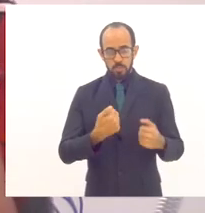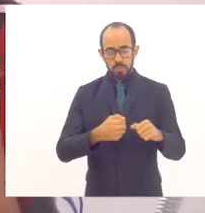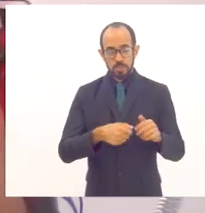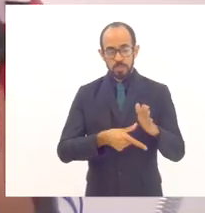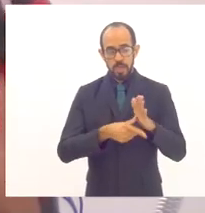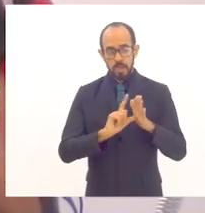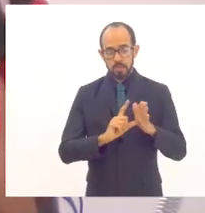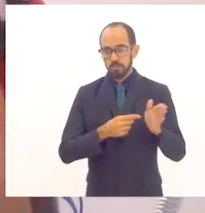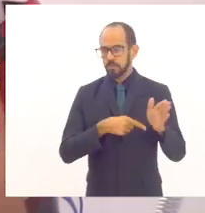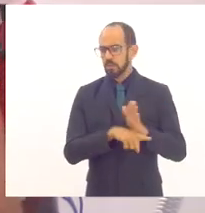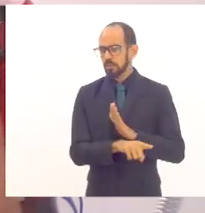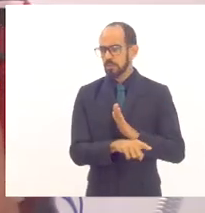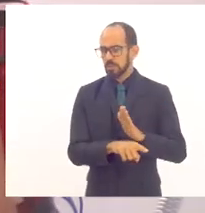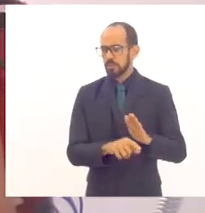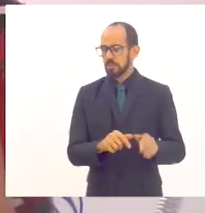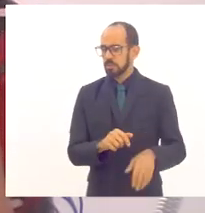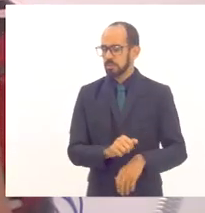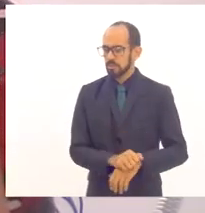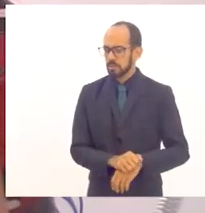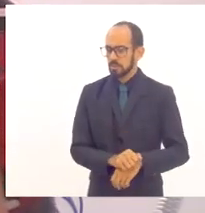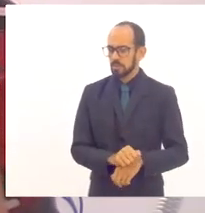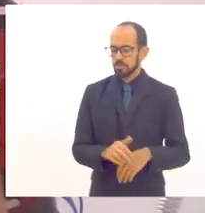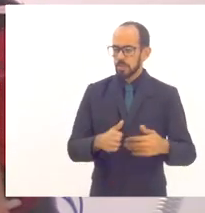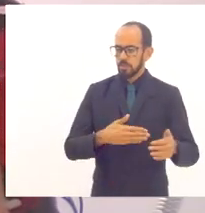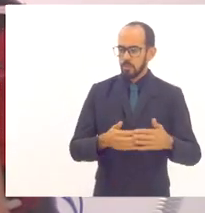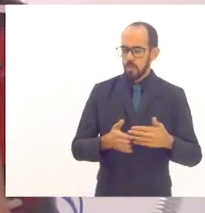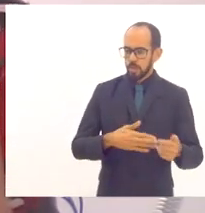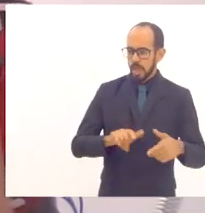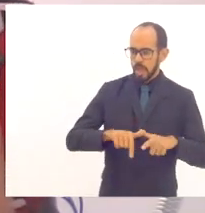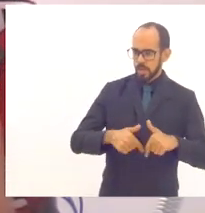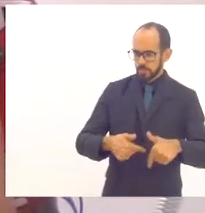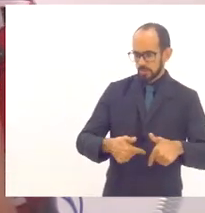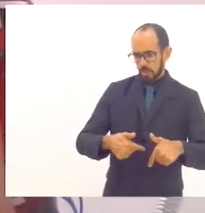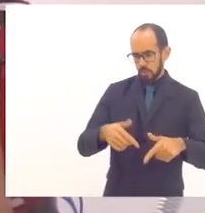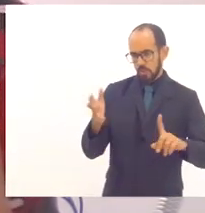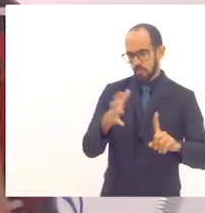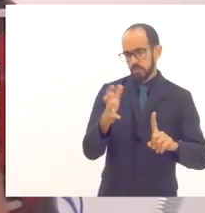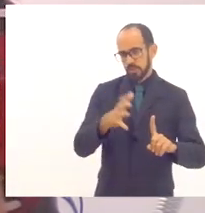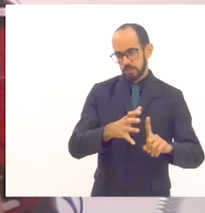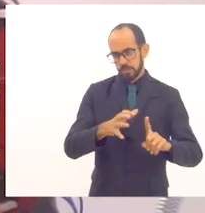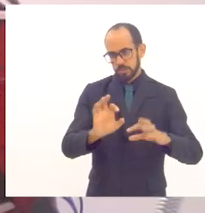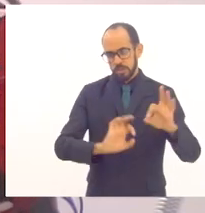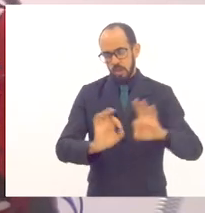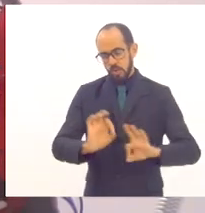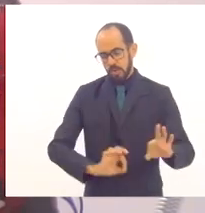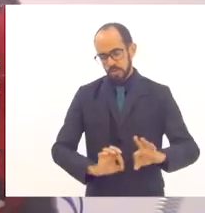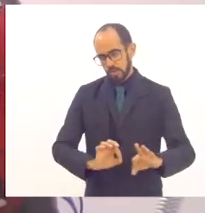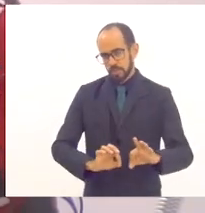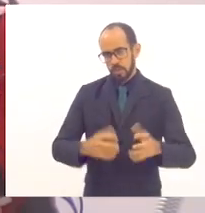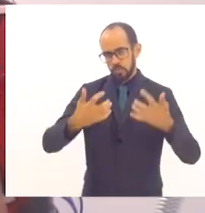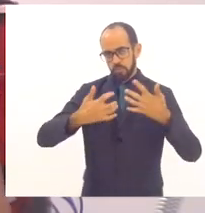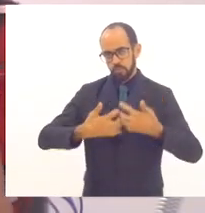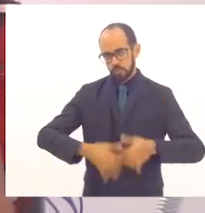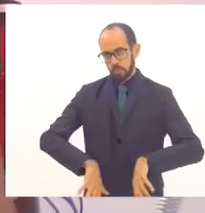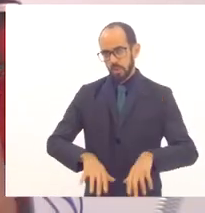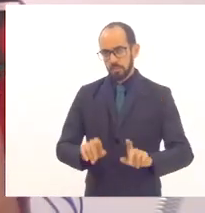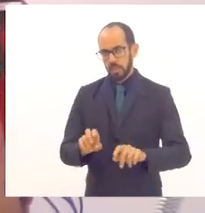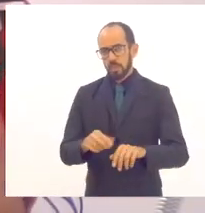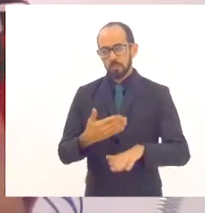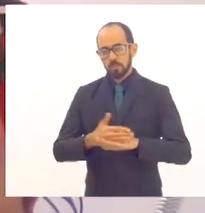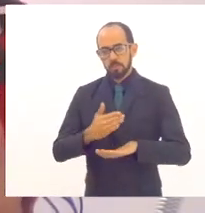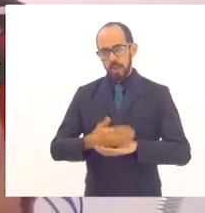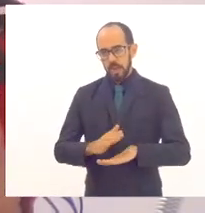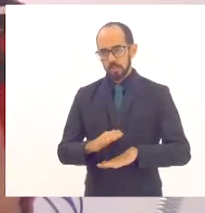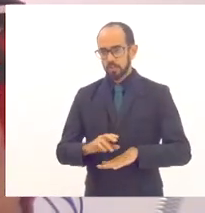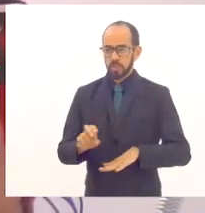consultada em relação a qualquer medida que interfira na organização, funcionamento, prática